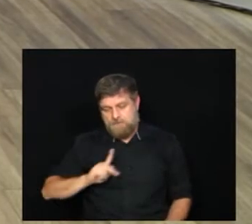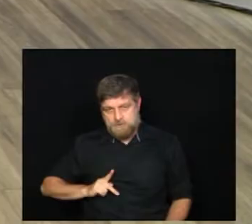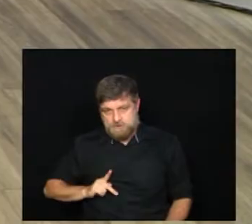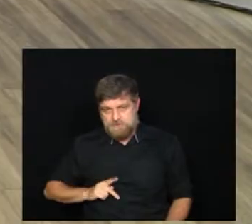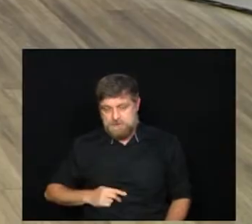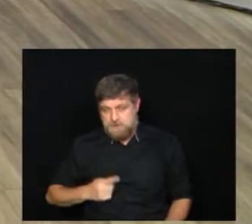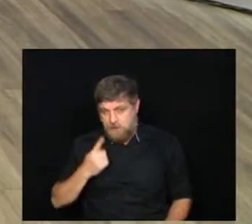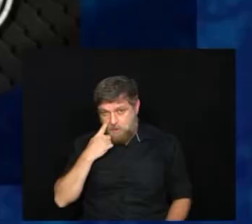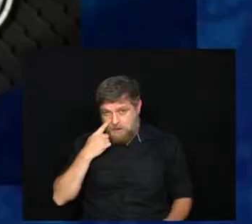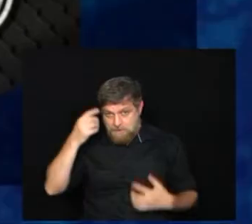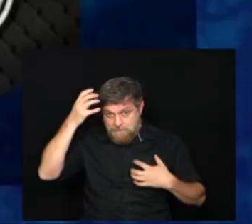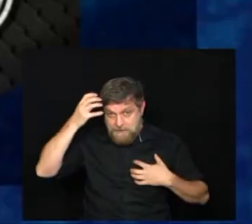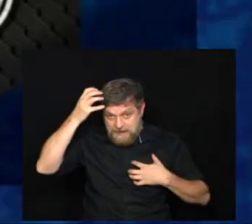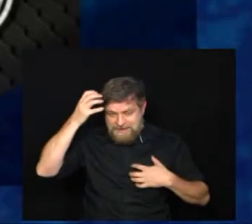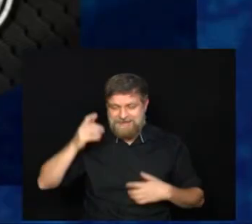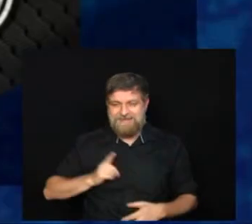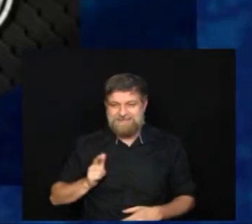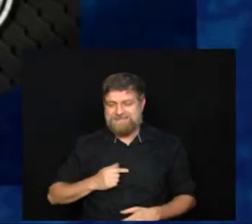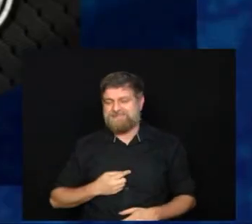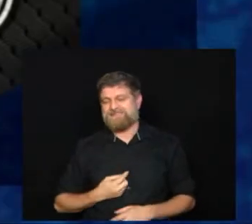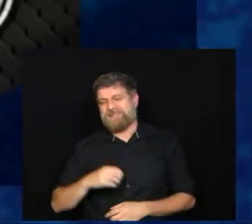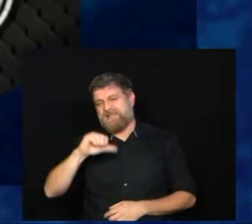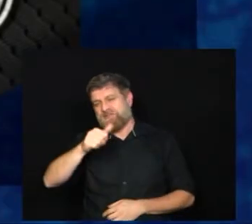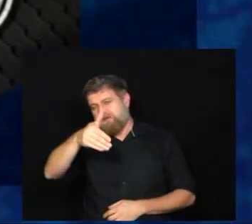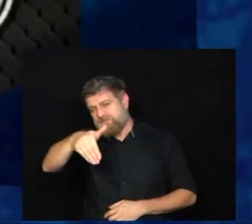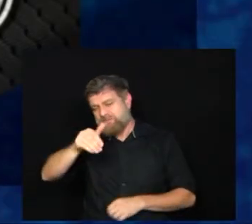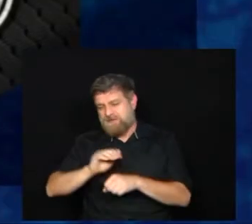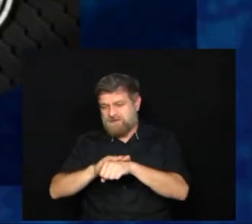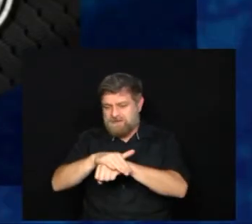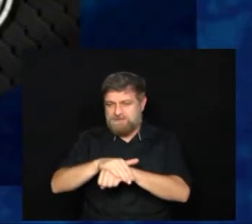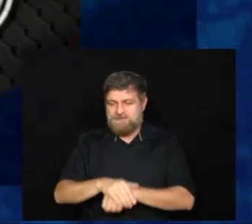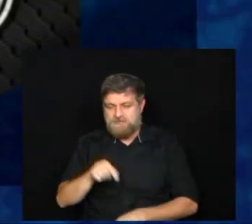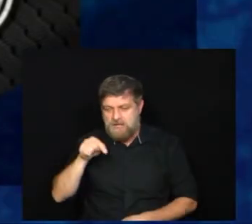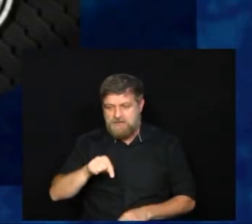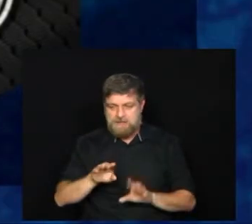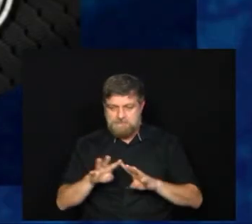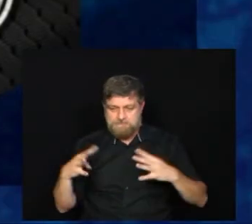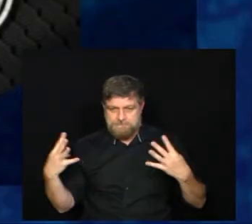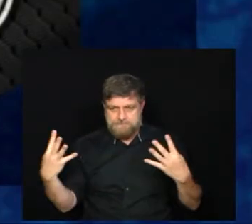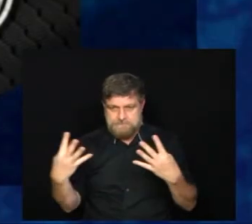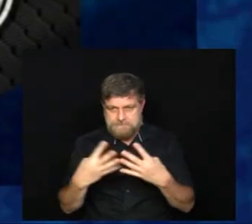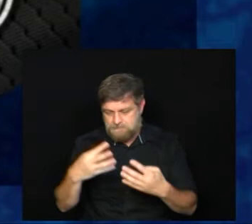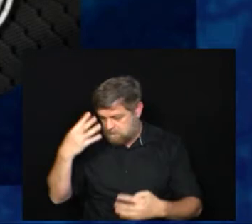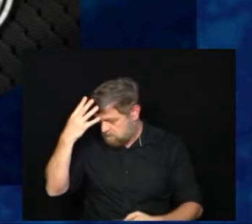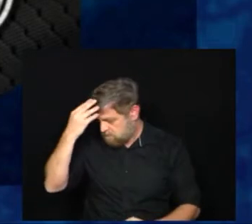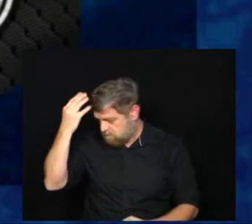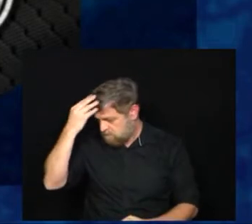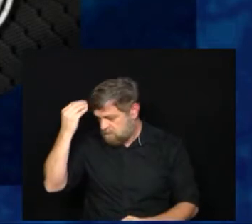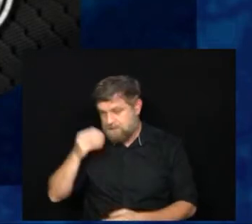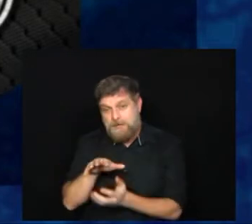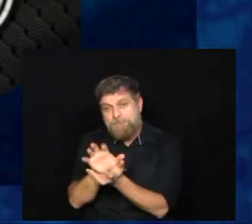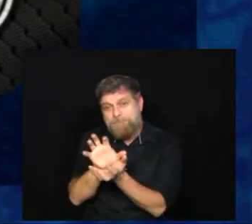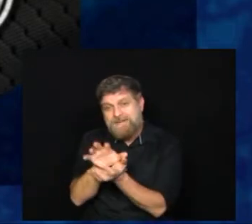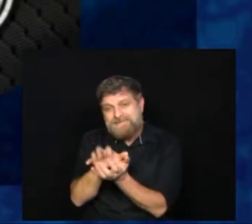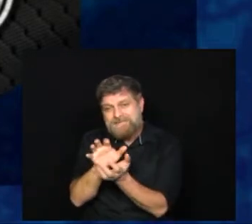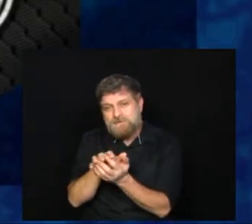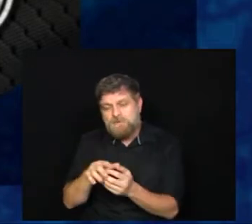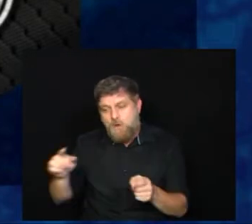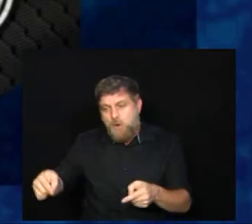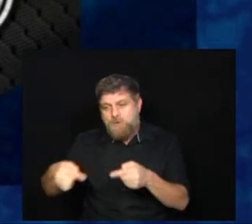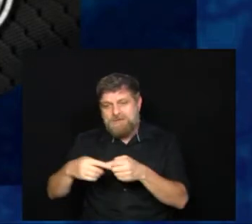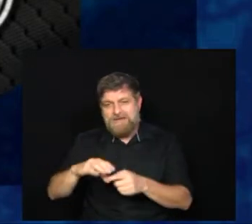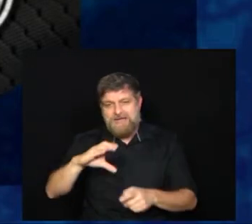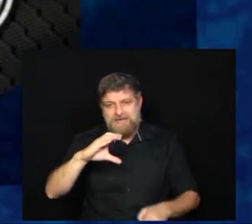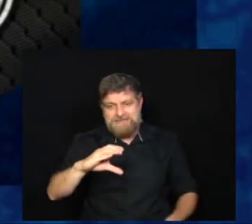Olha a Macaca, faz o duelo às 9h30 lá no estádio Rei Pelé, em Maceió, contra o